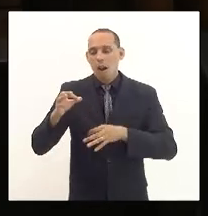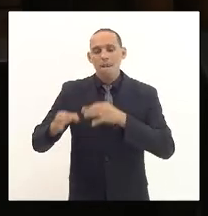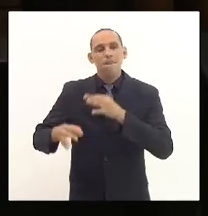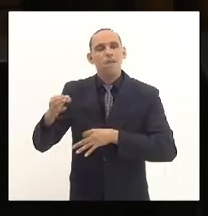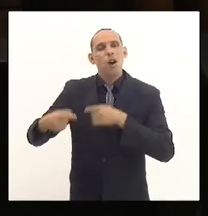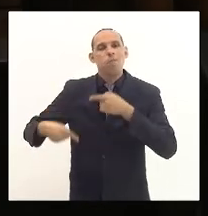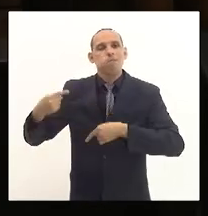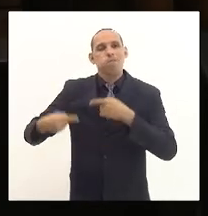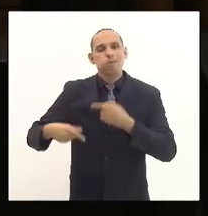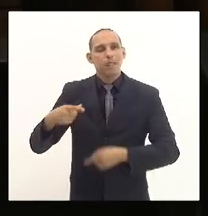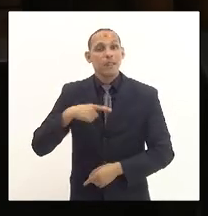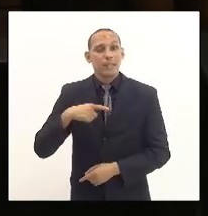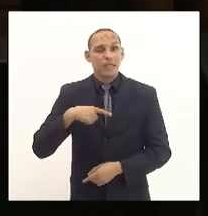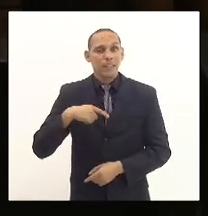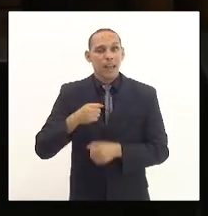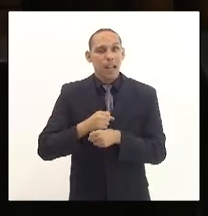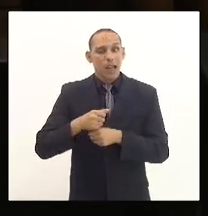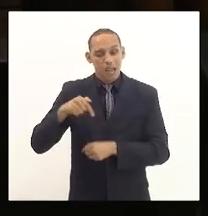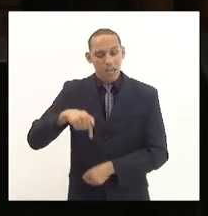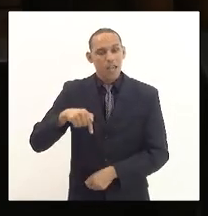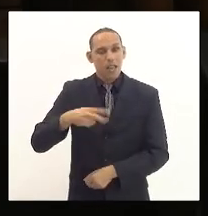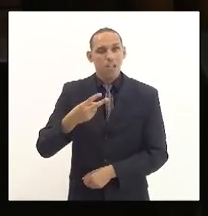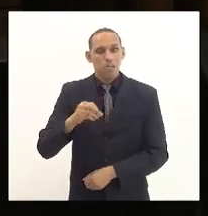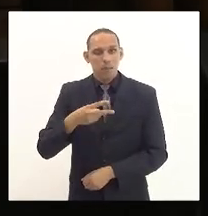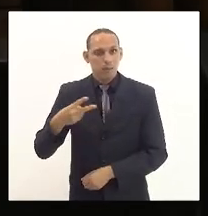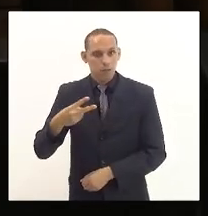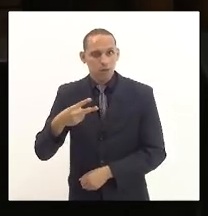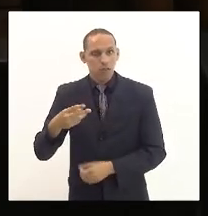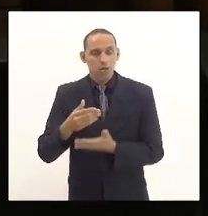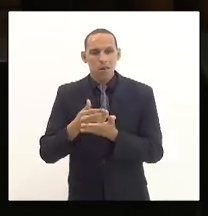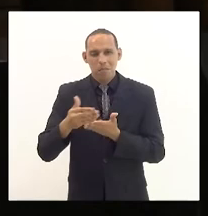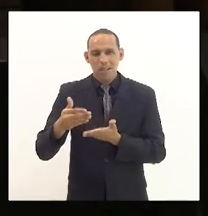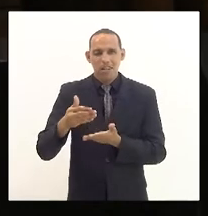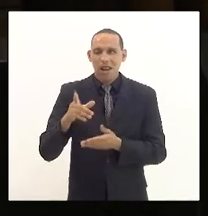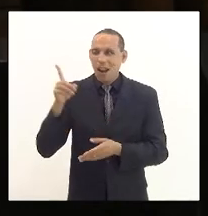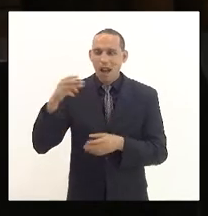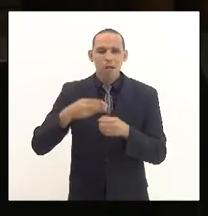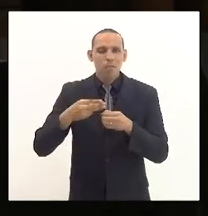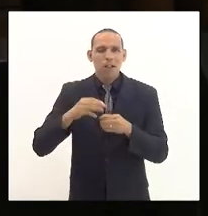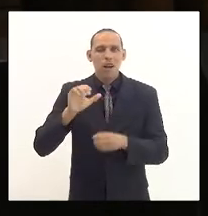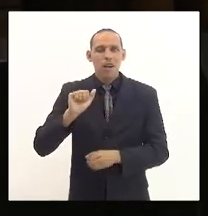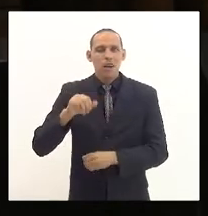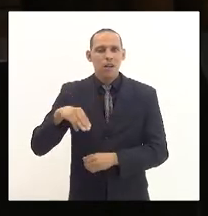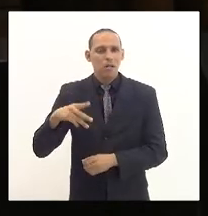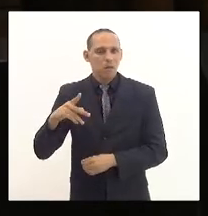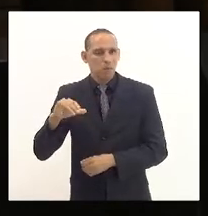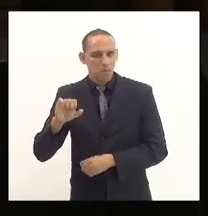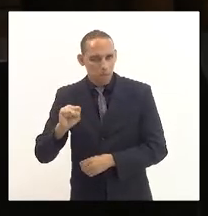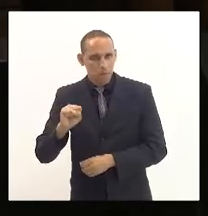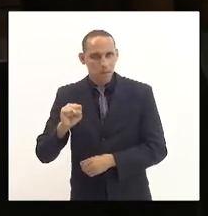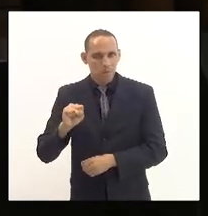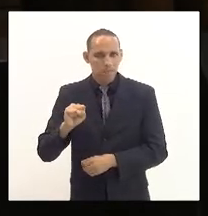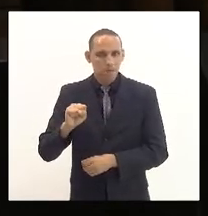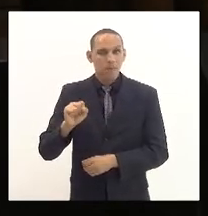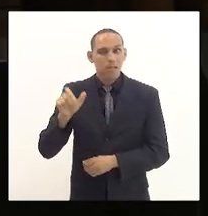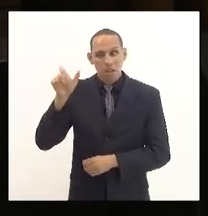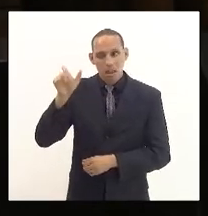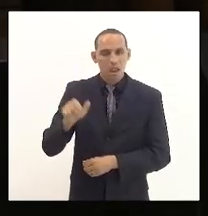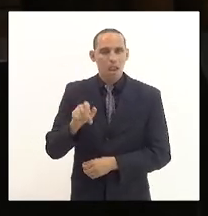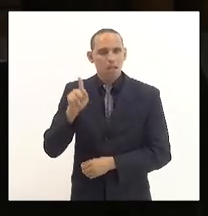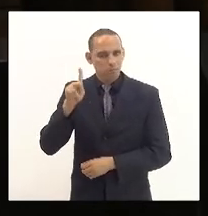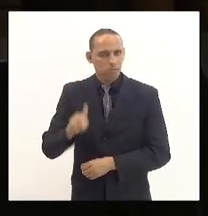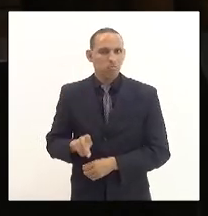debate que foi realizado no início desse ano de 2022 no município de Campos aonde ele pode estar ouvindo